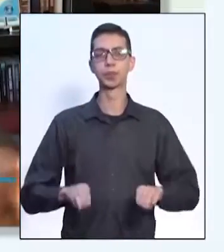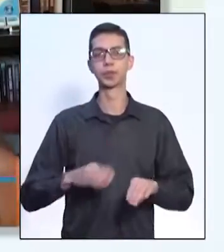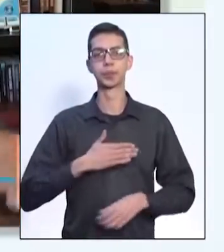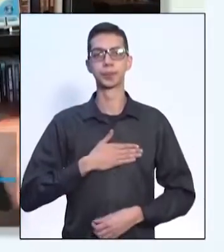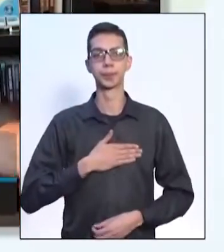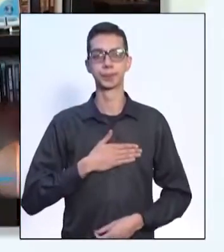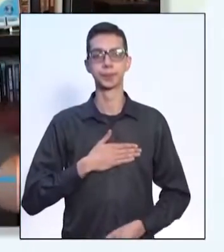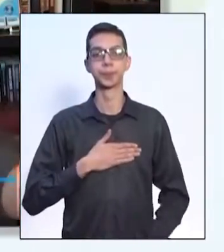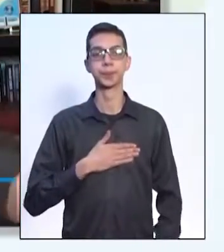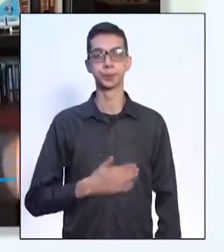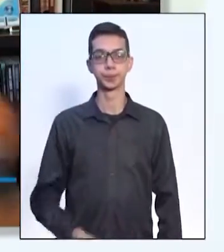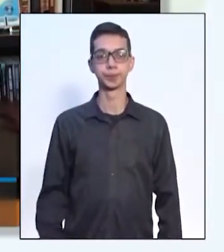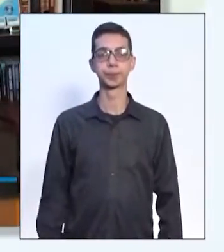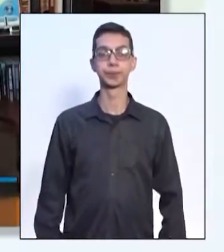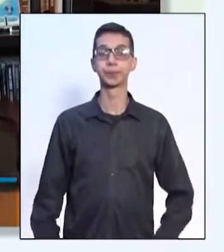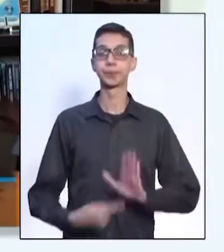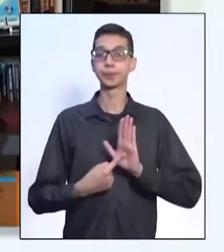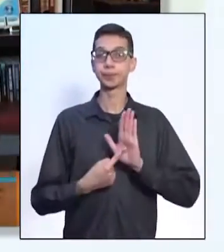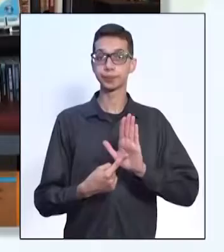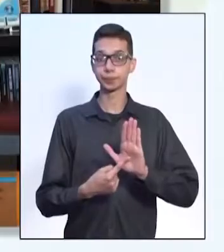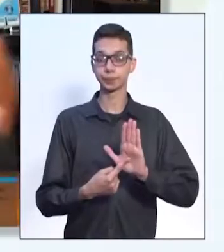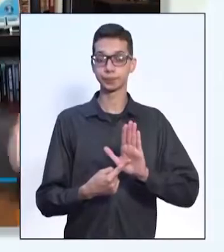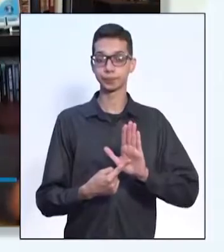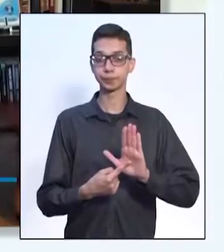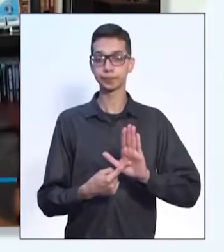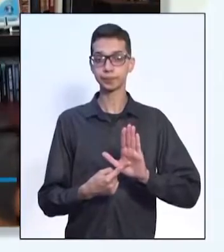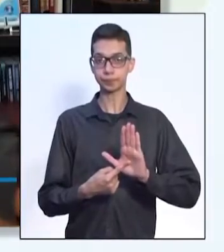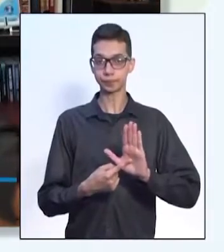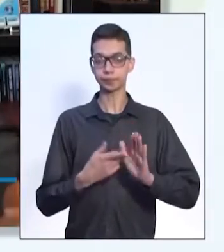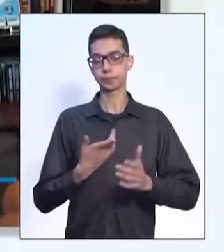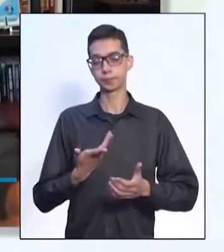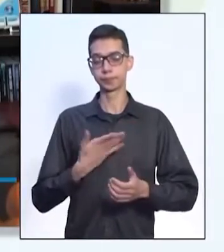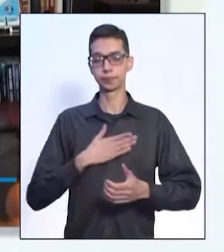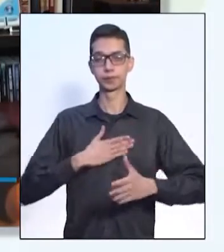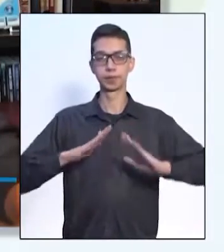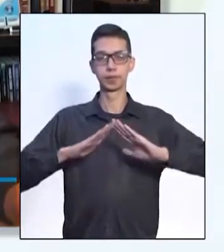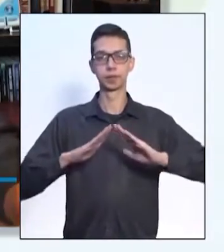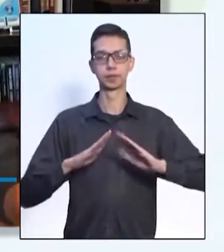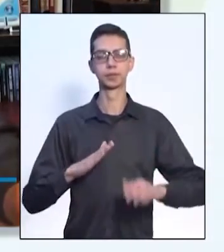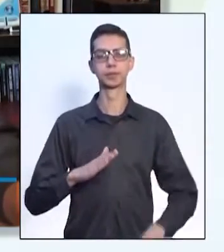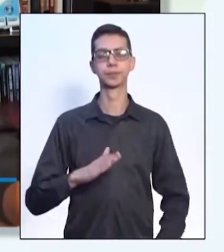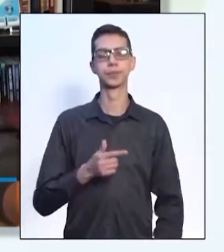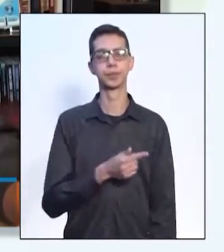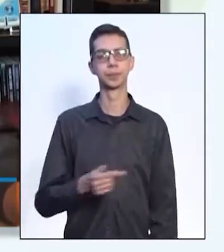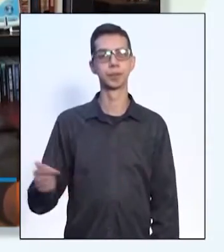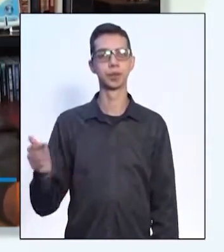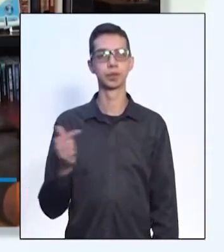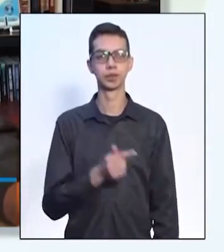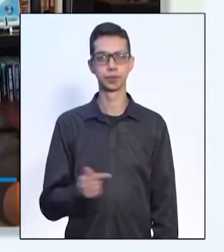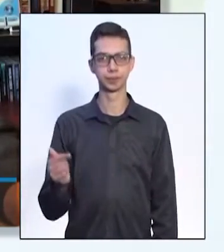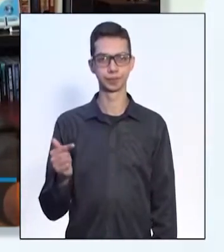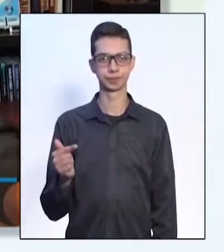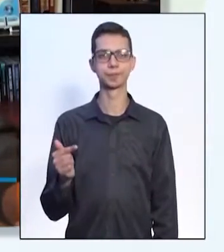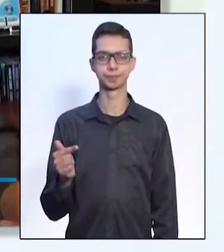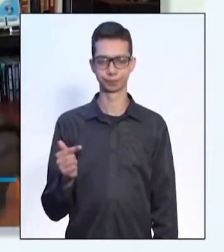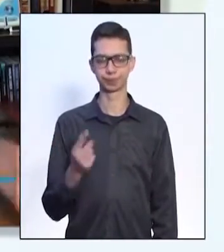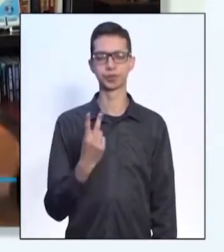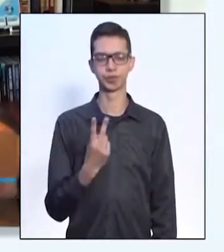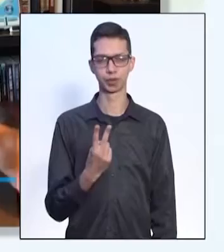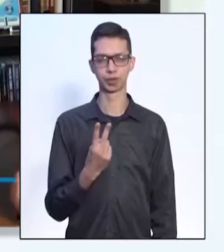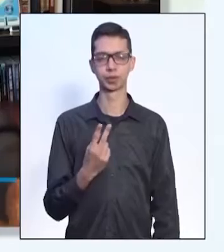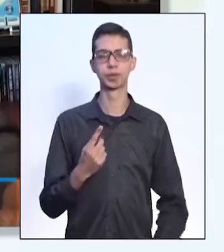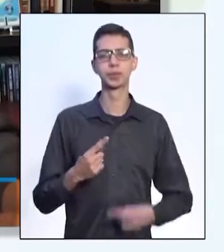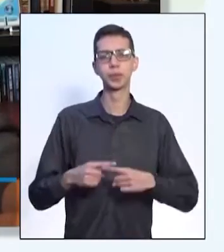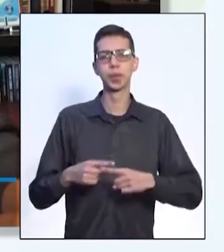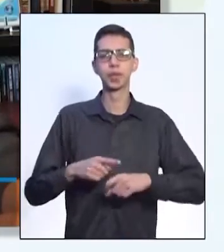vai ficar aqui exposto na minha casa durante 2 semanas. É uma exposição temporária para que eu